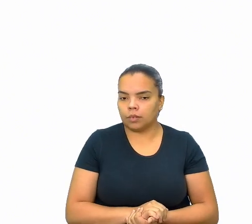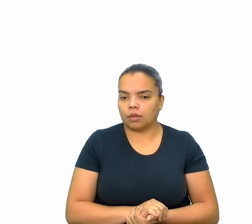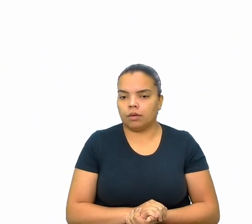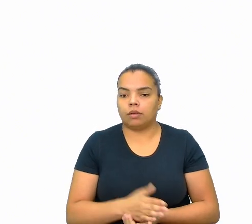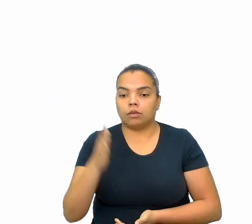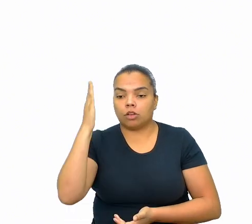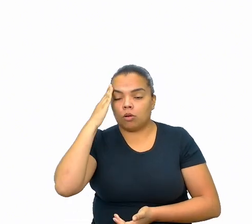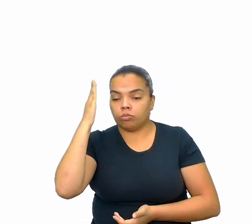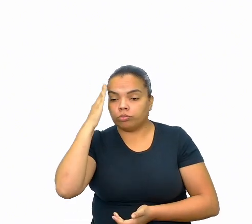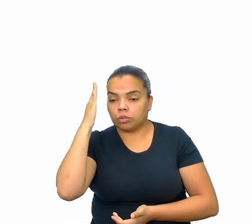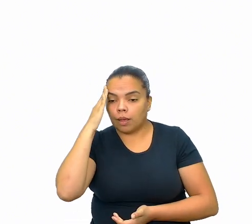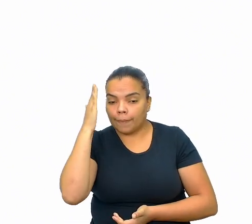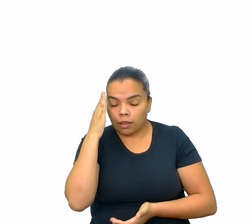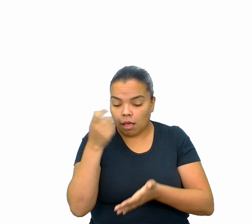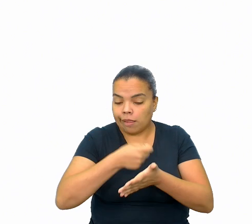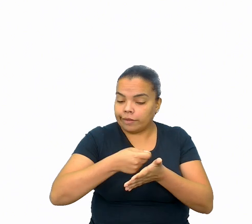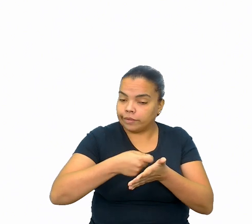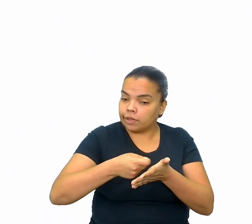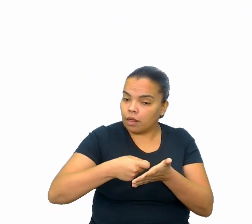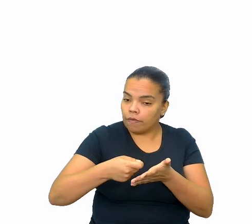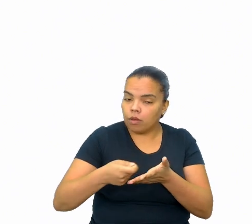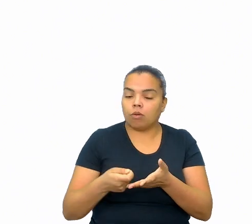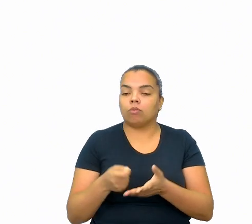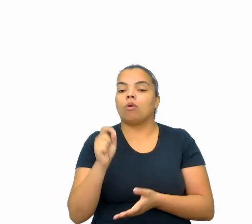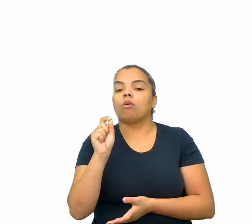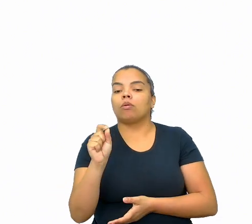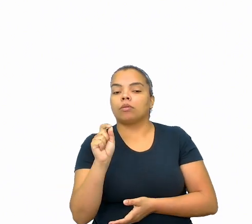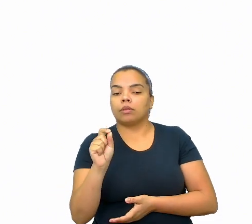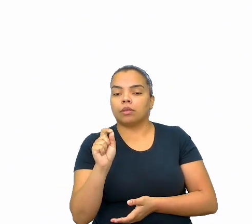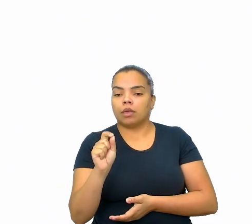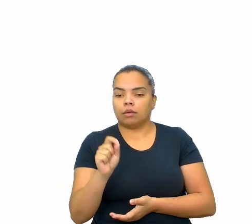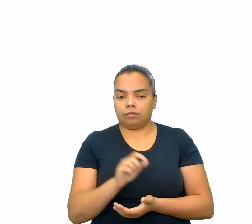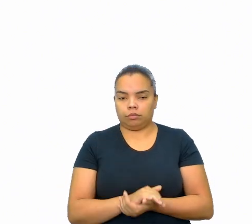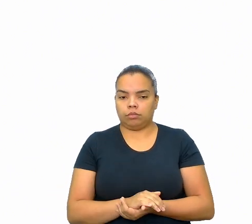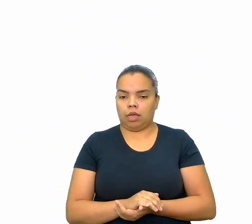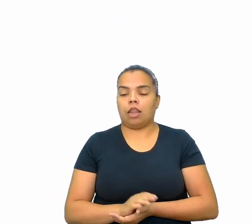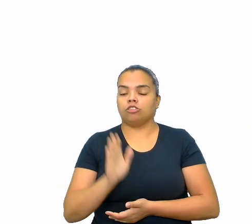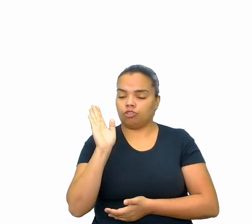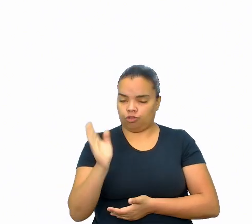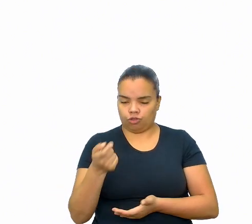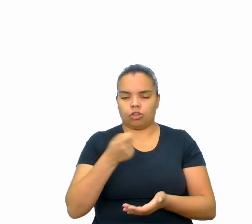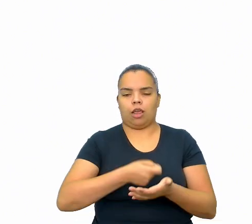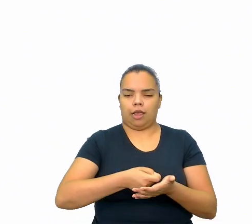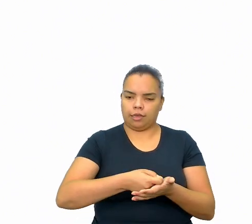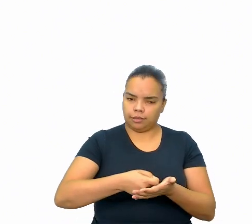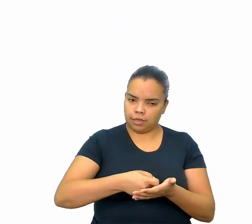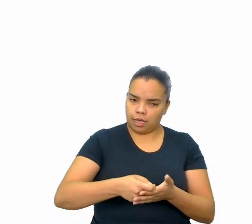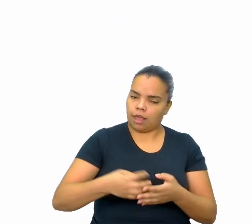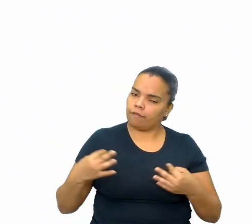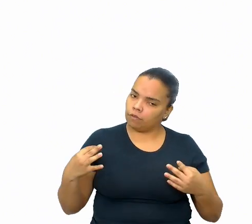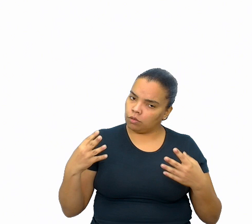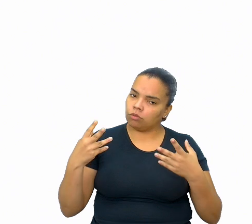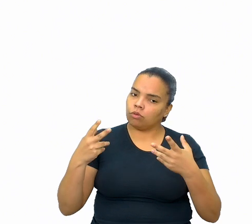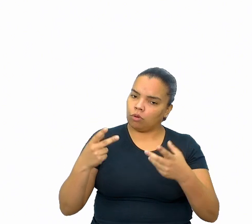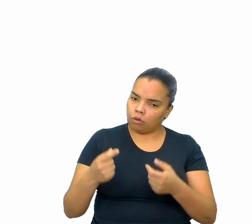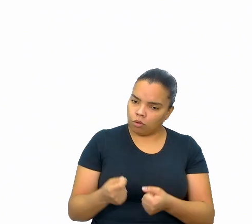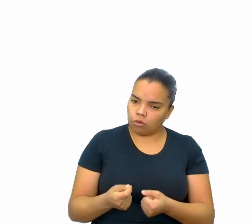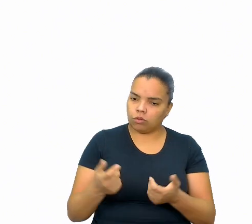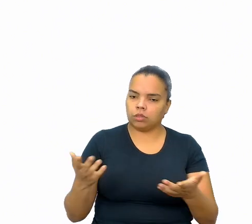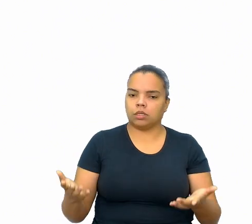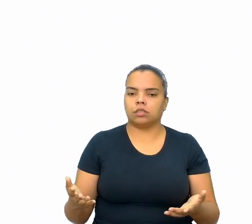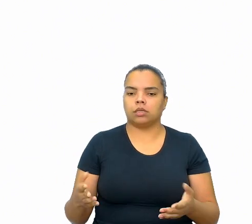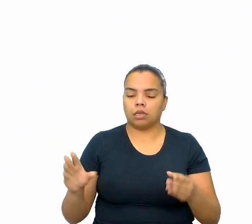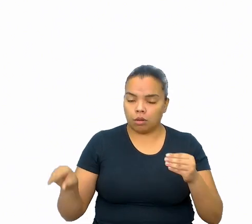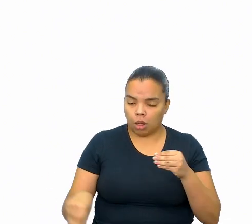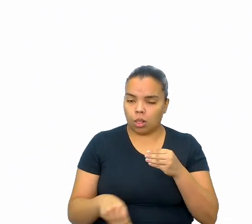saberes delas, a gente pode inferir que ela escreve convencionalmente todas as dezenas, incluindo os números